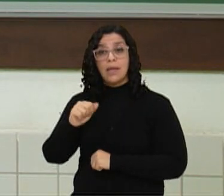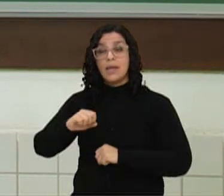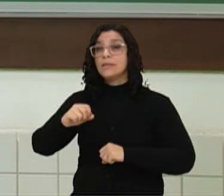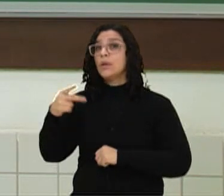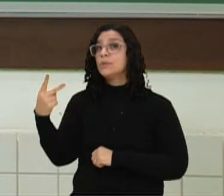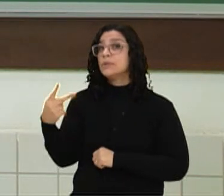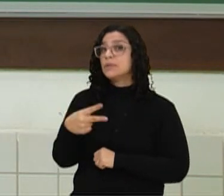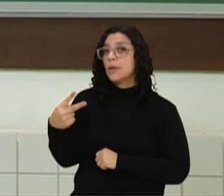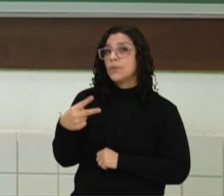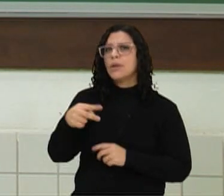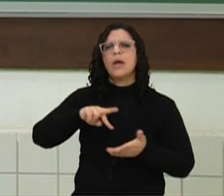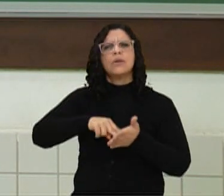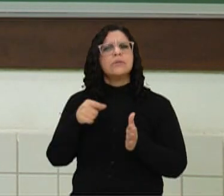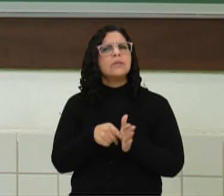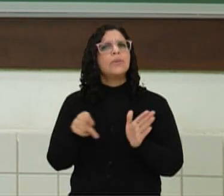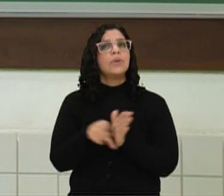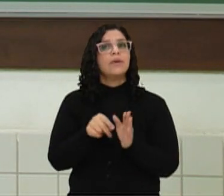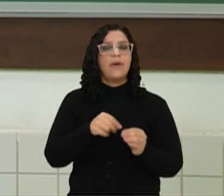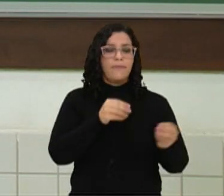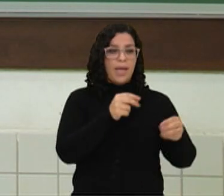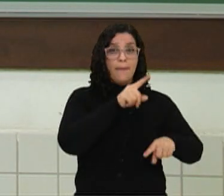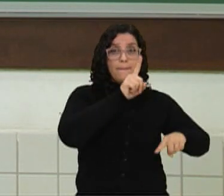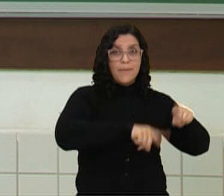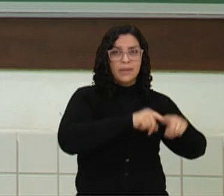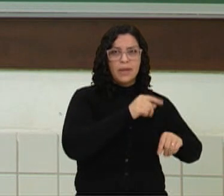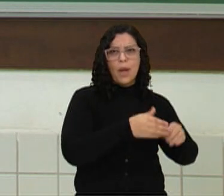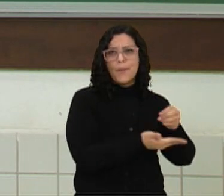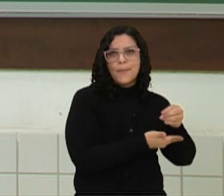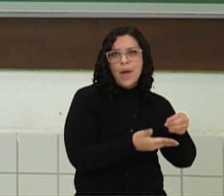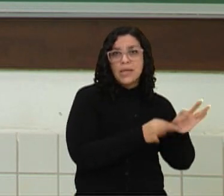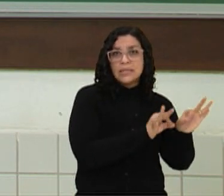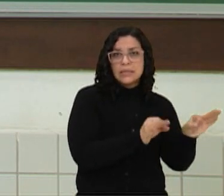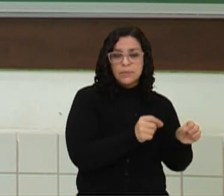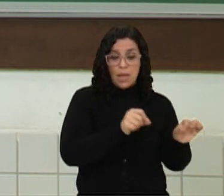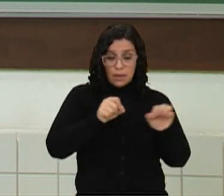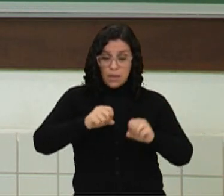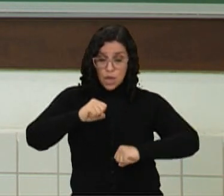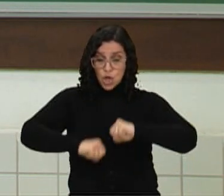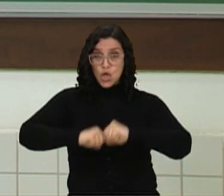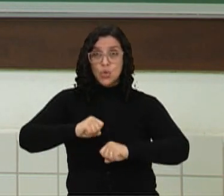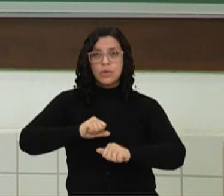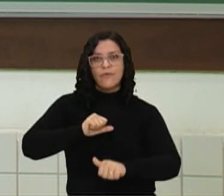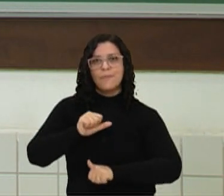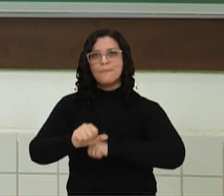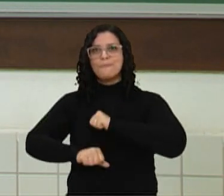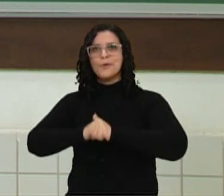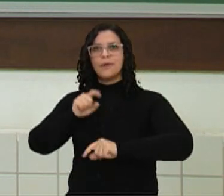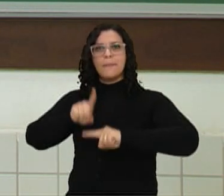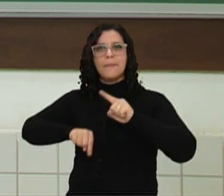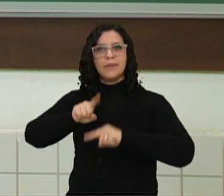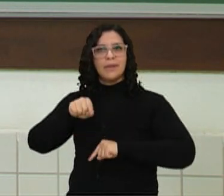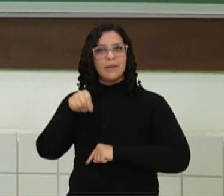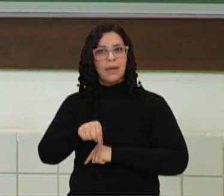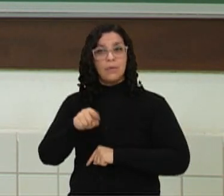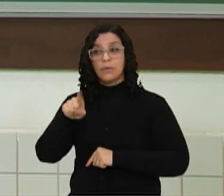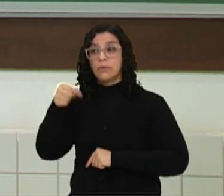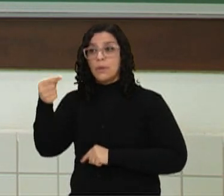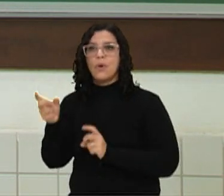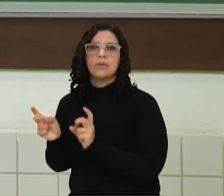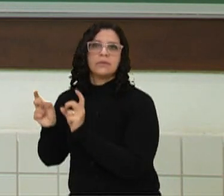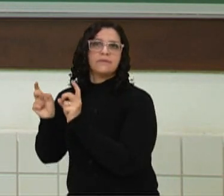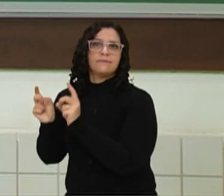de transformação. Então, eu vou pegar a matéria-prima e vou transformar num produto que depois, quando ele é